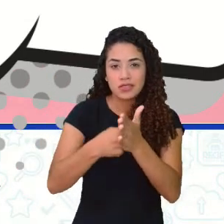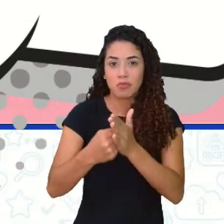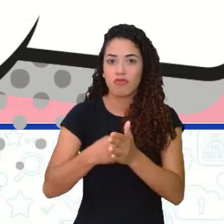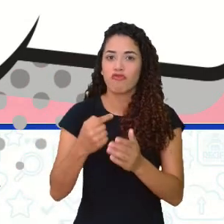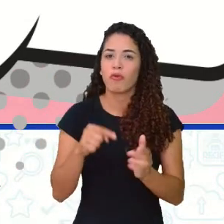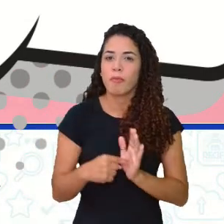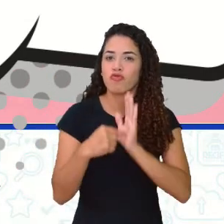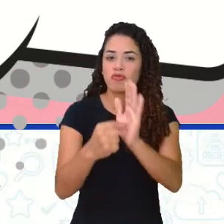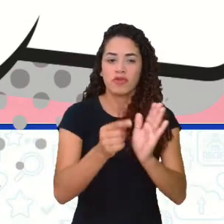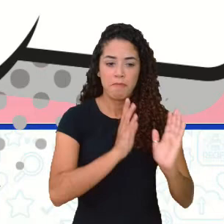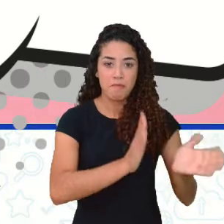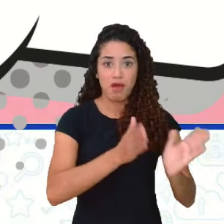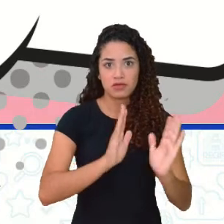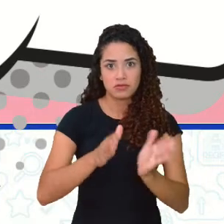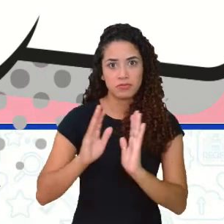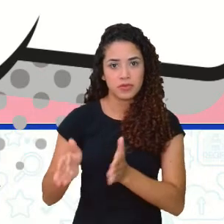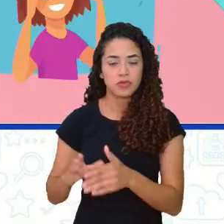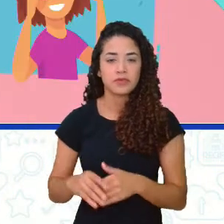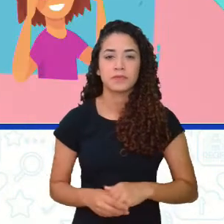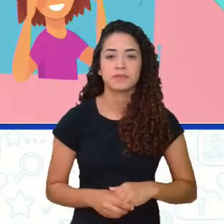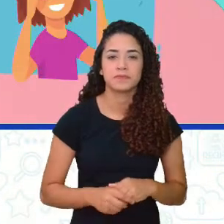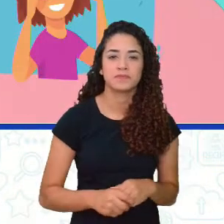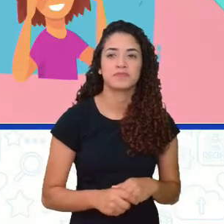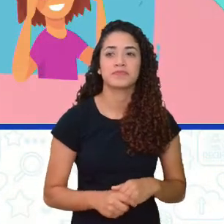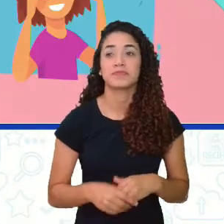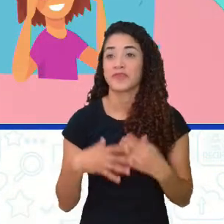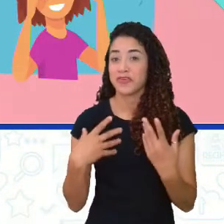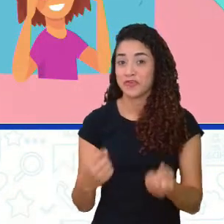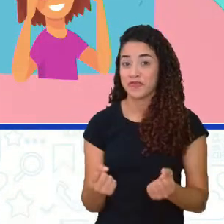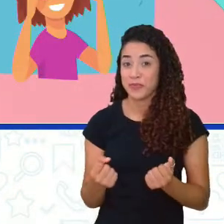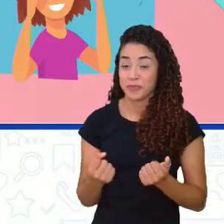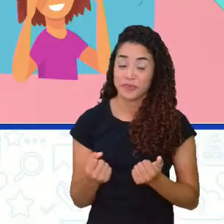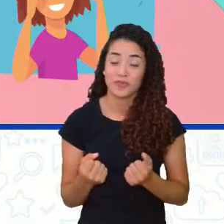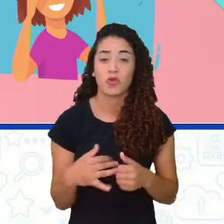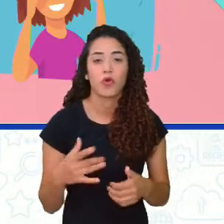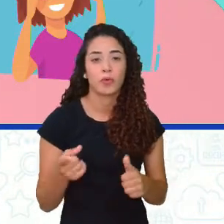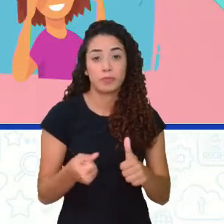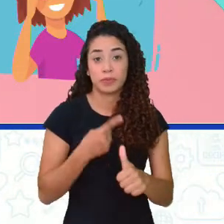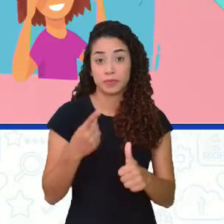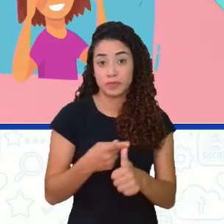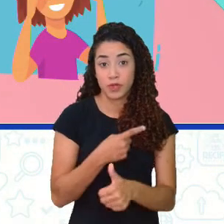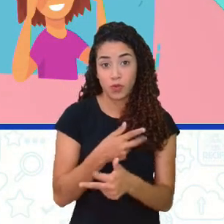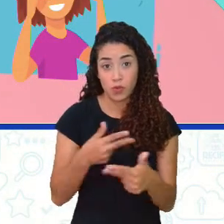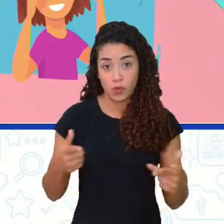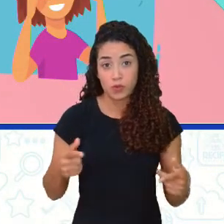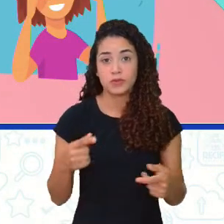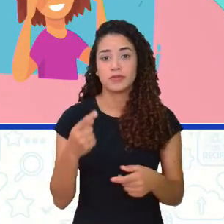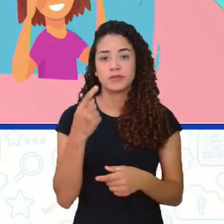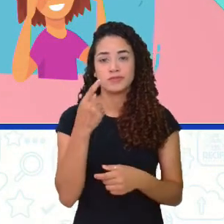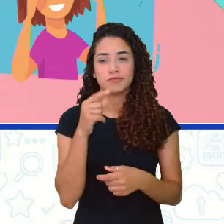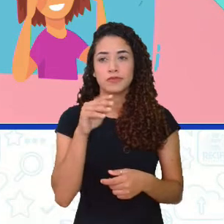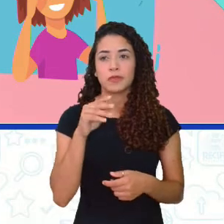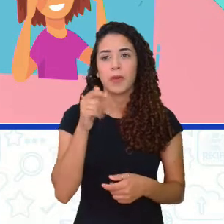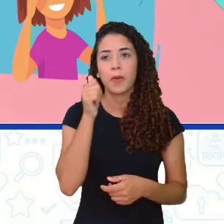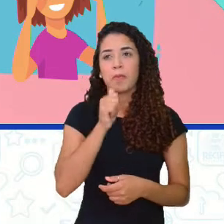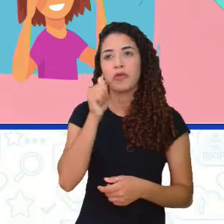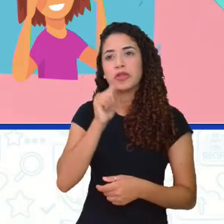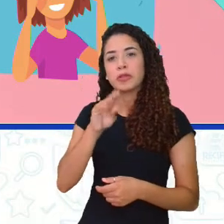vista. Acompanha comigo. Vamos lá. Então, a primeira coisa, né? Bianca com a sua